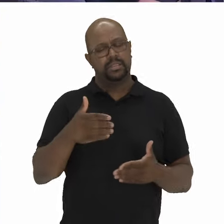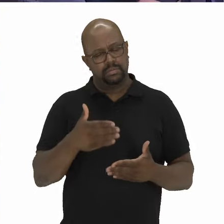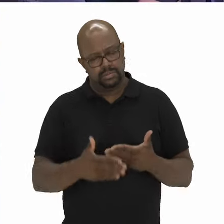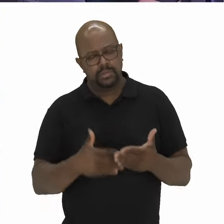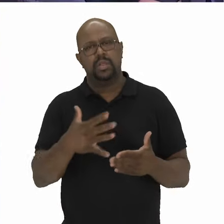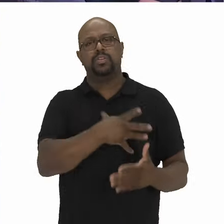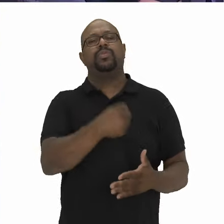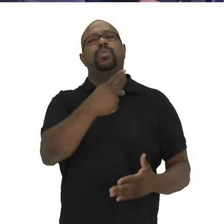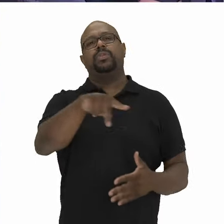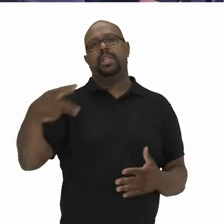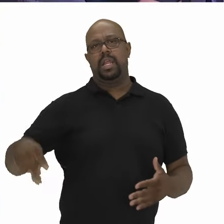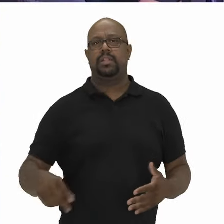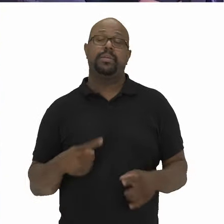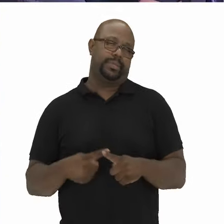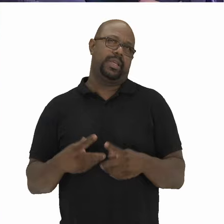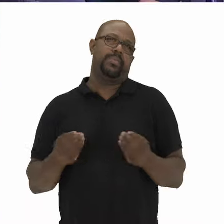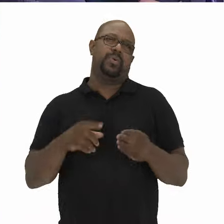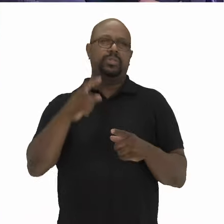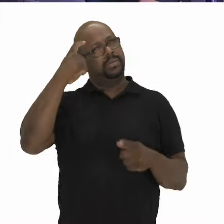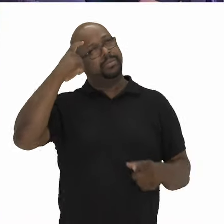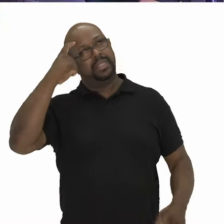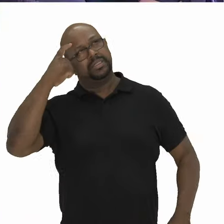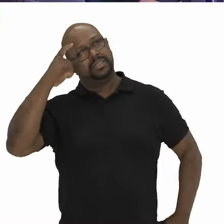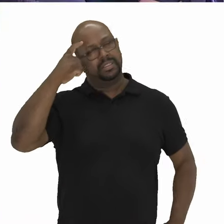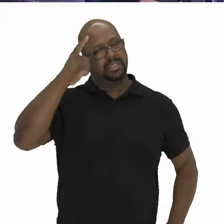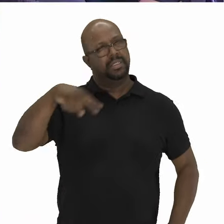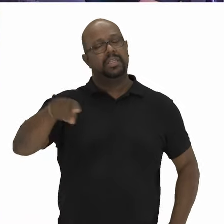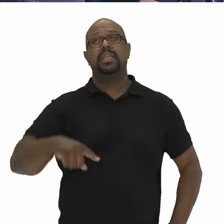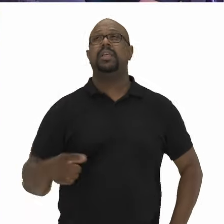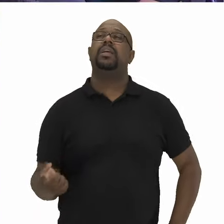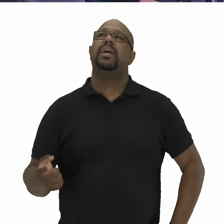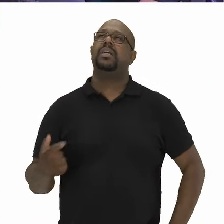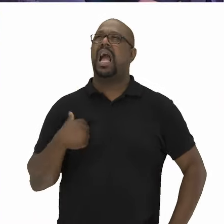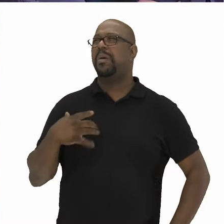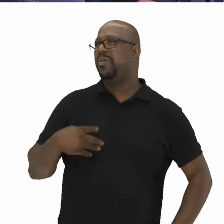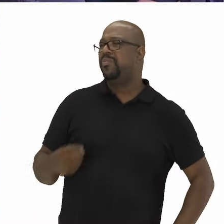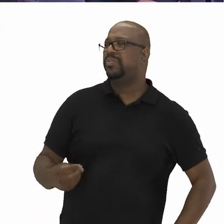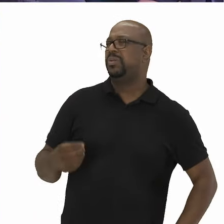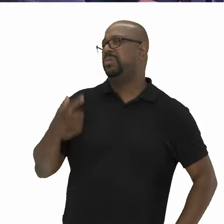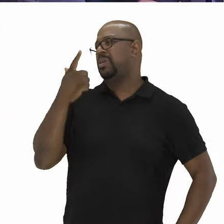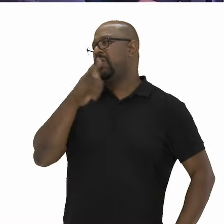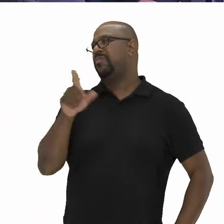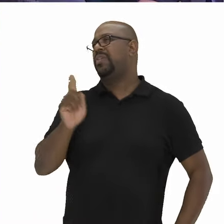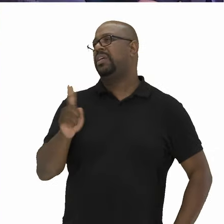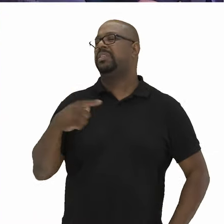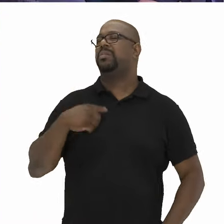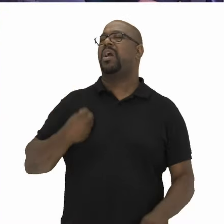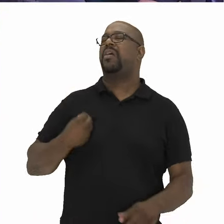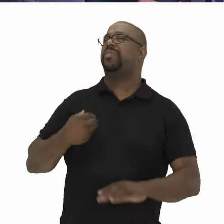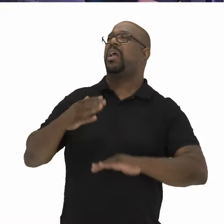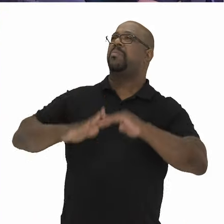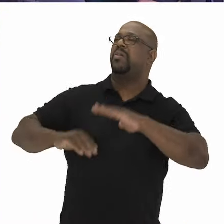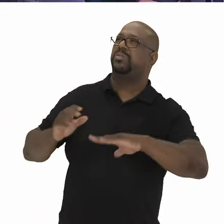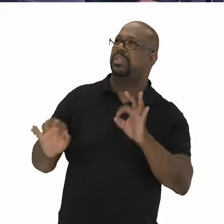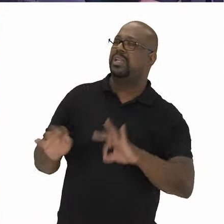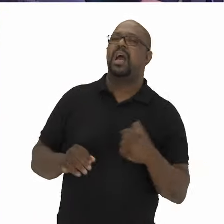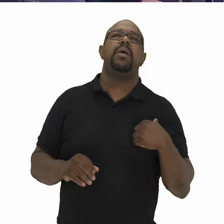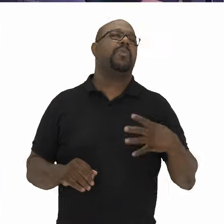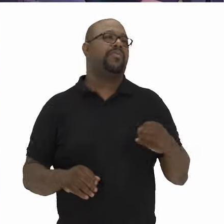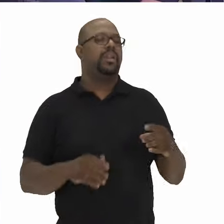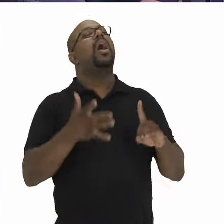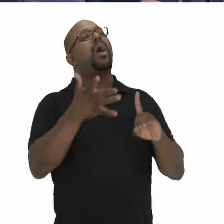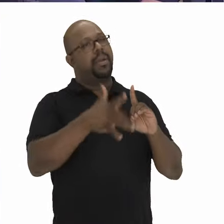esse ter curso com os filhos delas né porque muitos pensam que muitos pensam que ah o meu filho não não vai ter uma